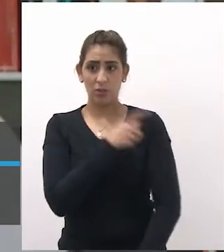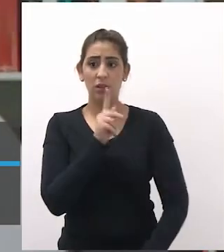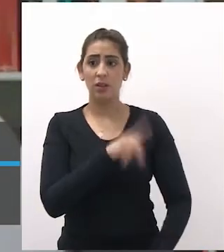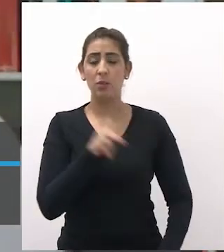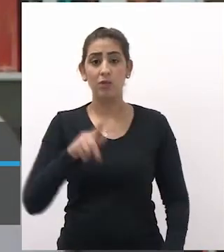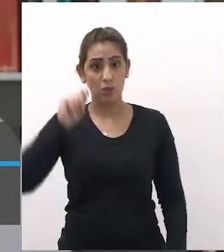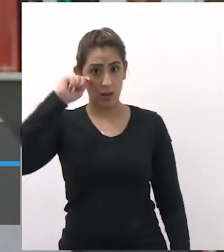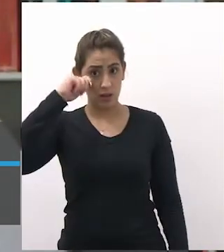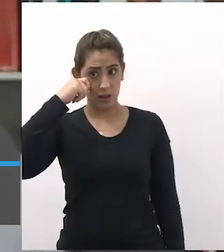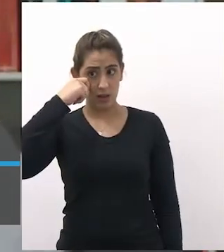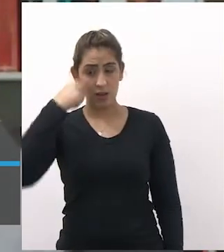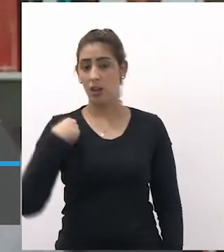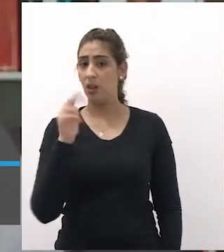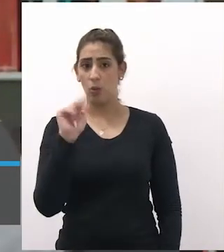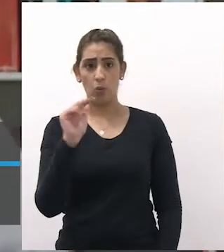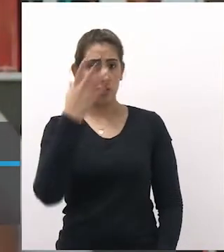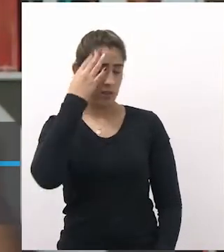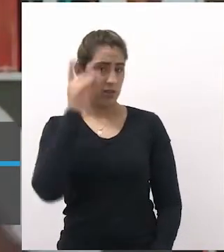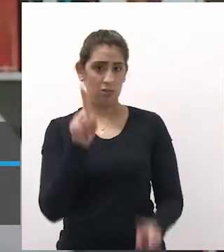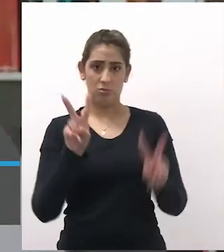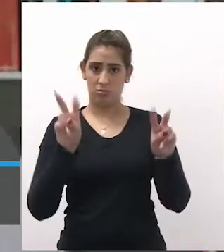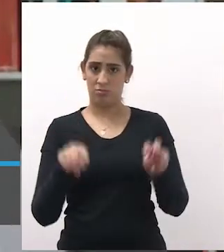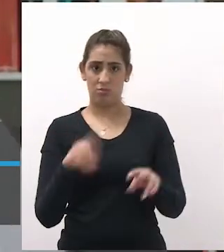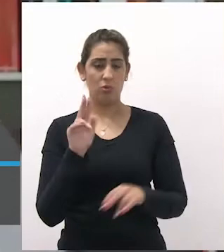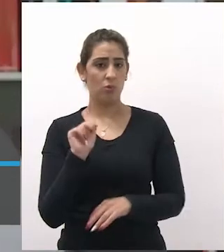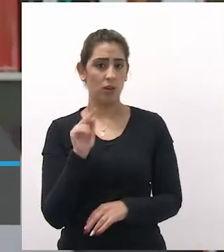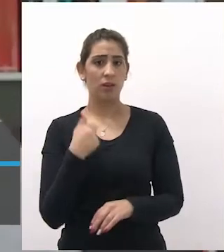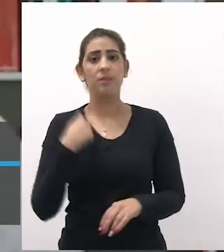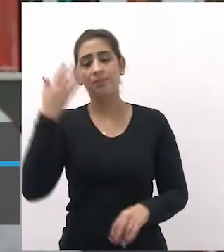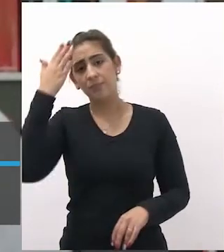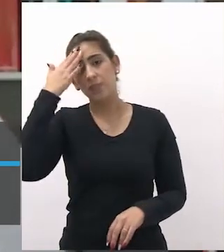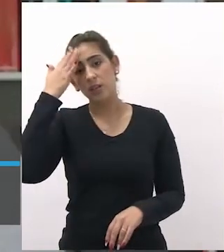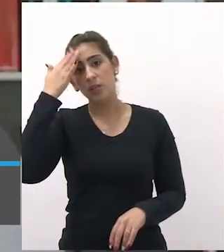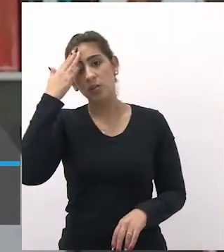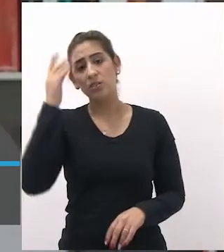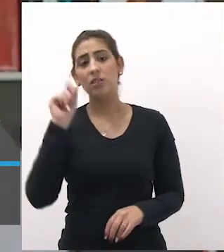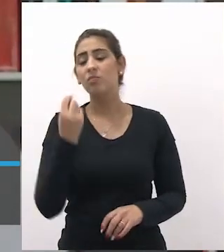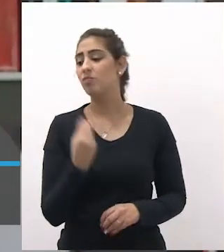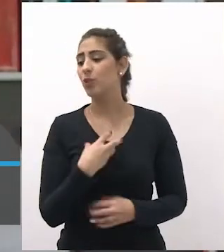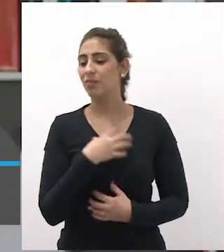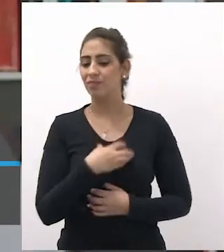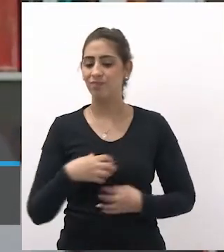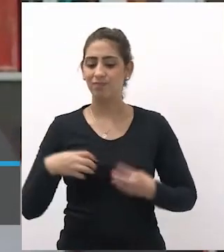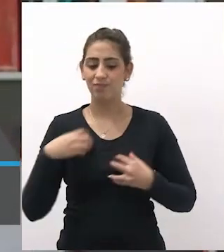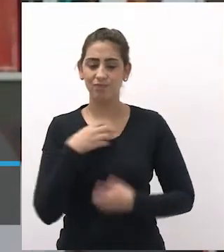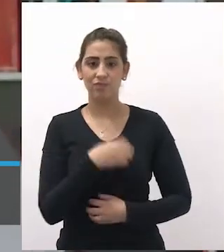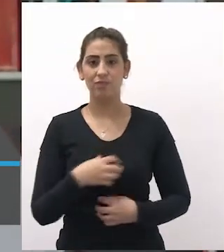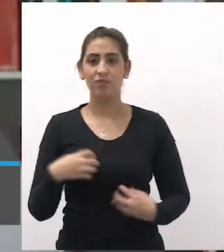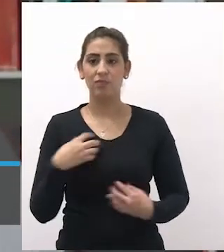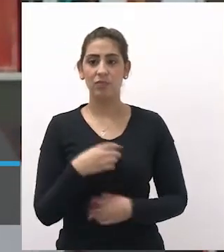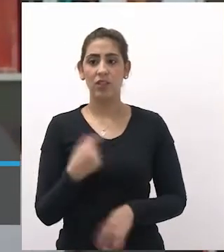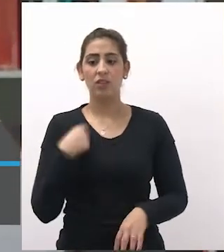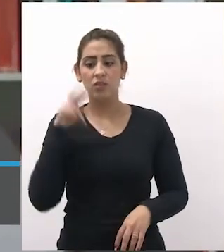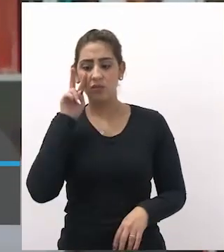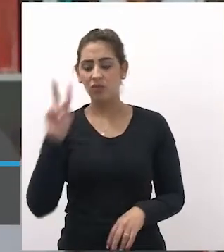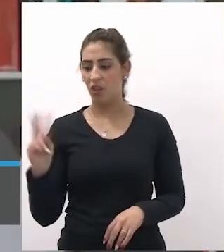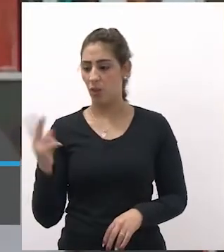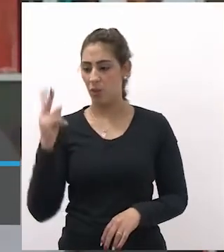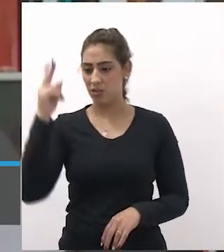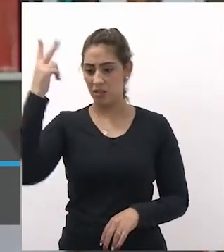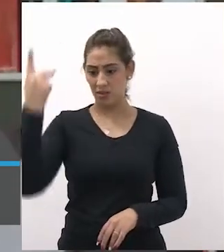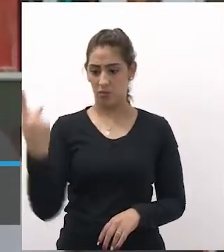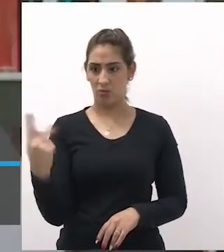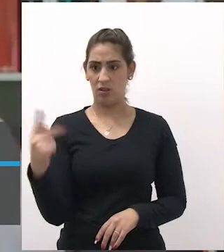negra, e eu nunca esqueço disso. E eu sei exatamente a sensação de valorização que eu sentia quando aquela mulher adentrava